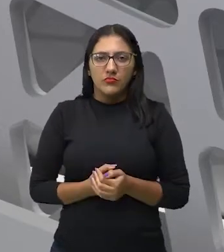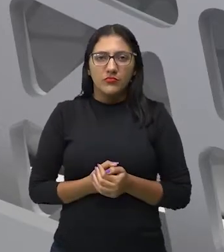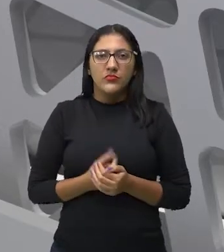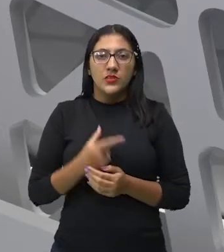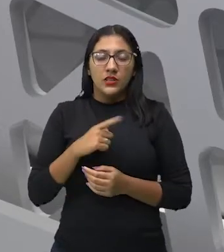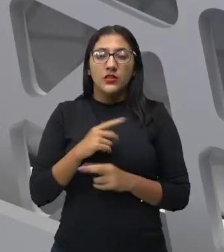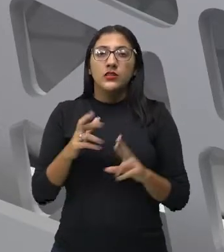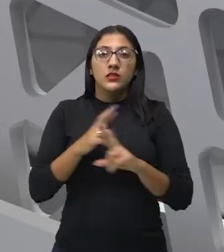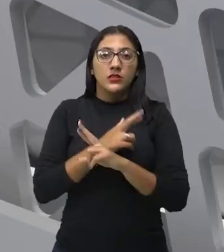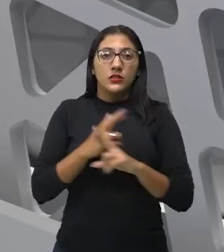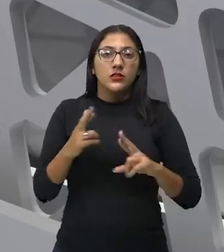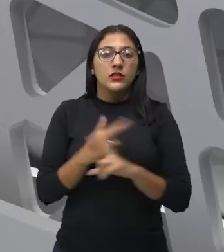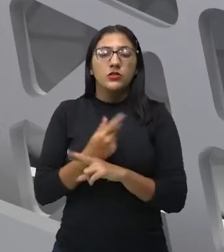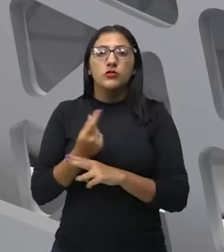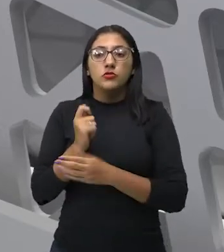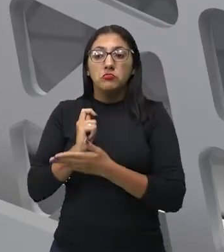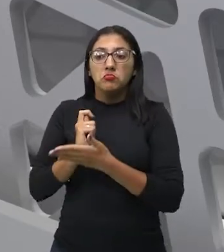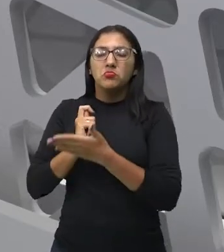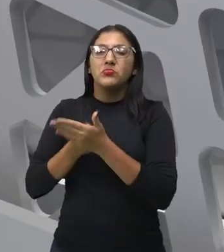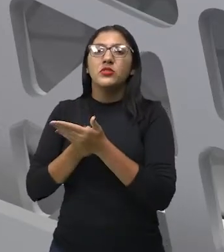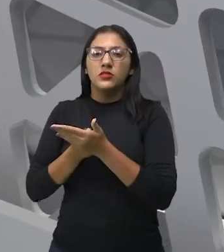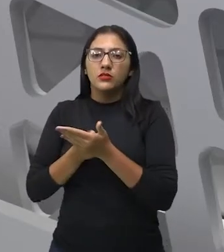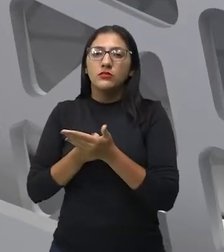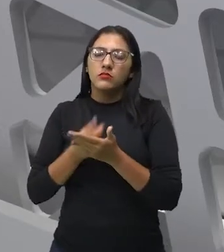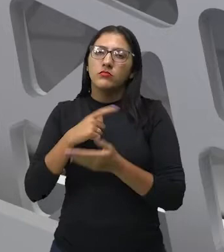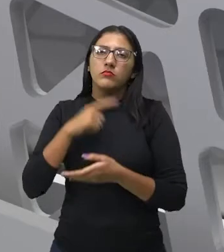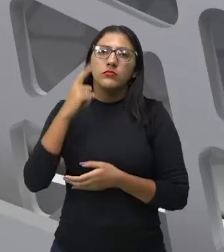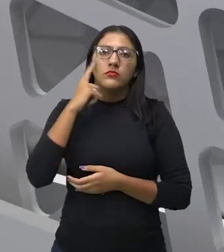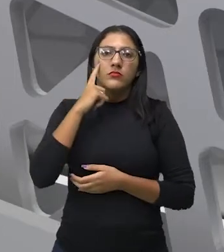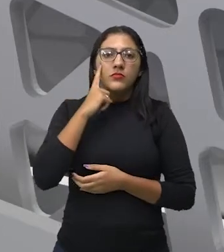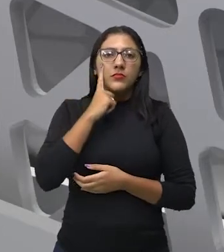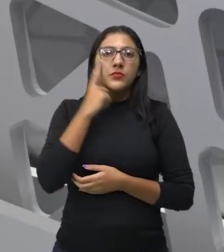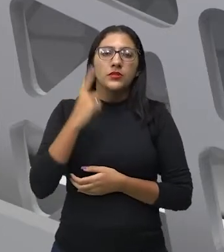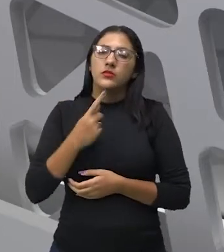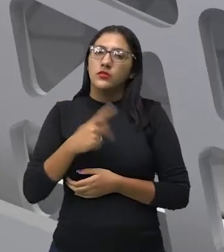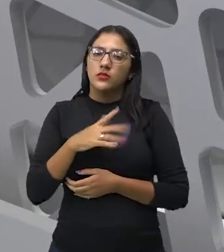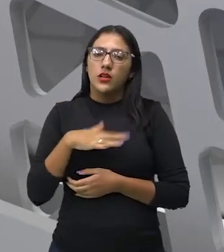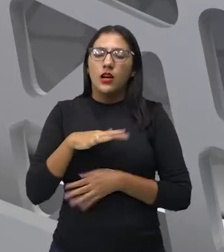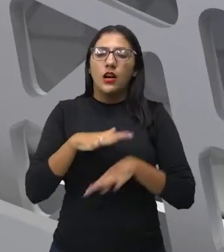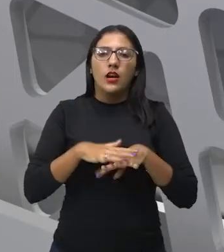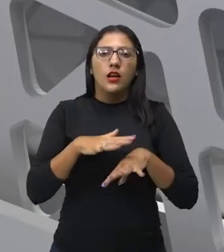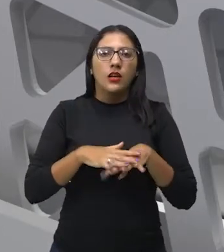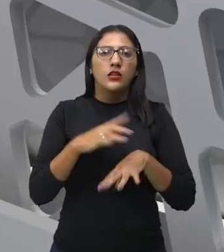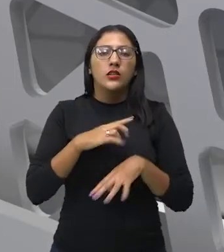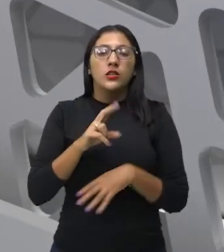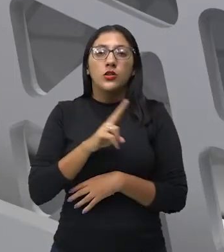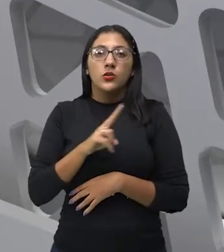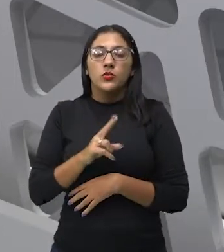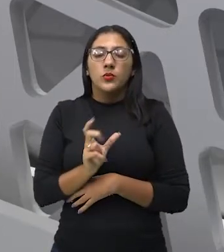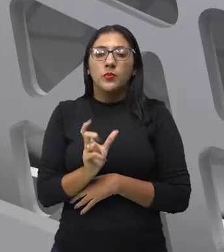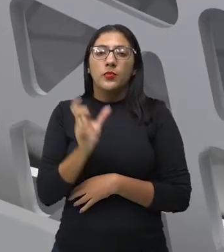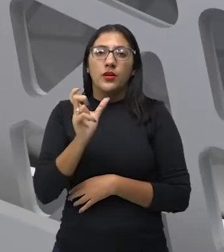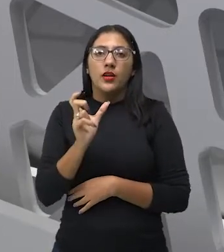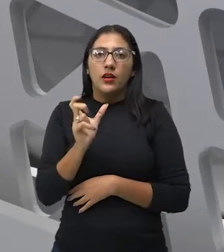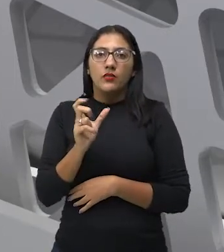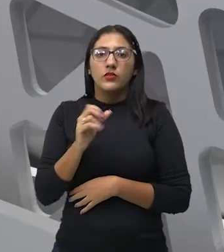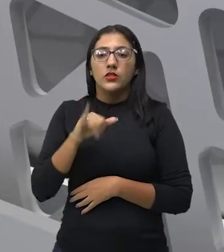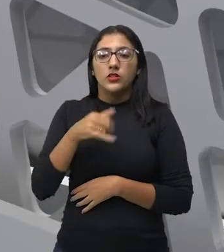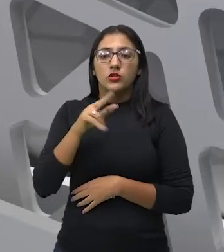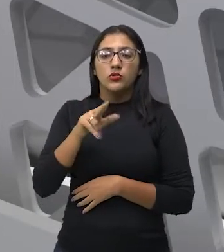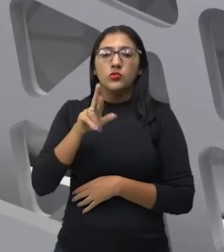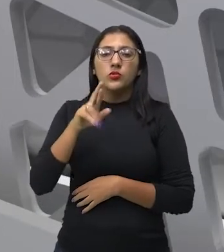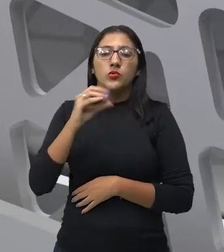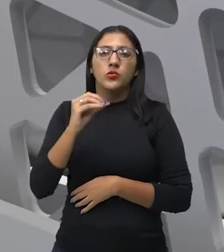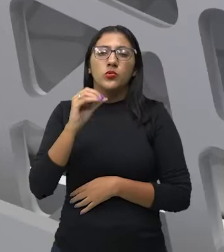referente ao emprestar esse dinheiro, esse lucro, na verdade, aqui na matemática, a gente vai dizer que esse lucro é referente, ele é os